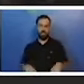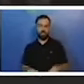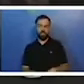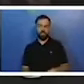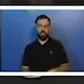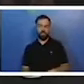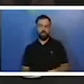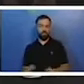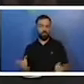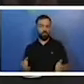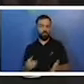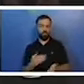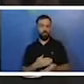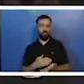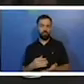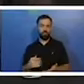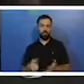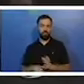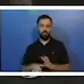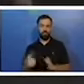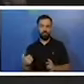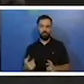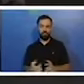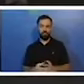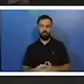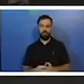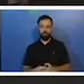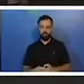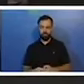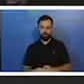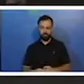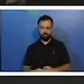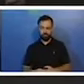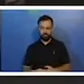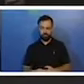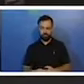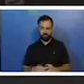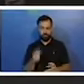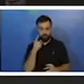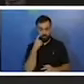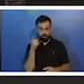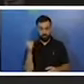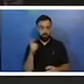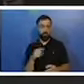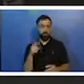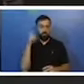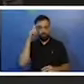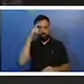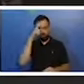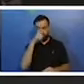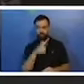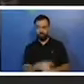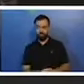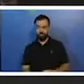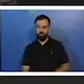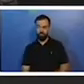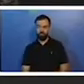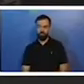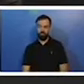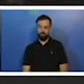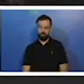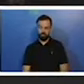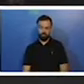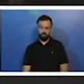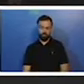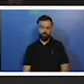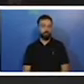fazer em pé no chão Professor Primeiro vamos lá vou fazer com a garrafa garrafa maior olha olha a dificuldade que agora Gente eu